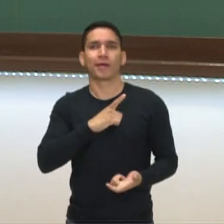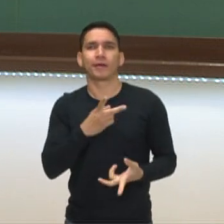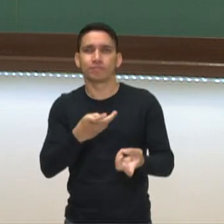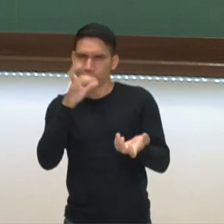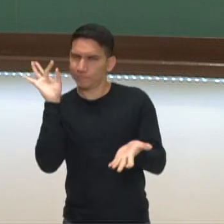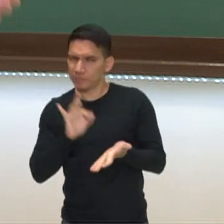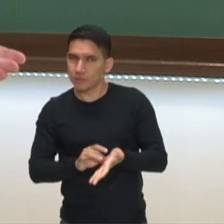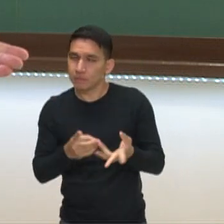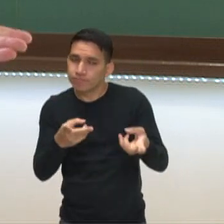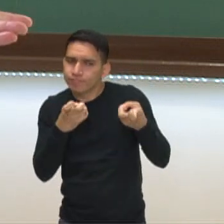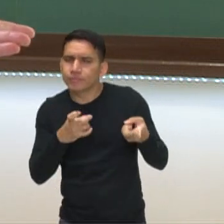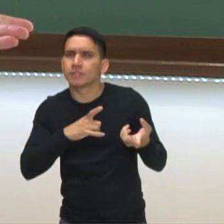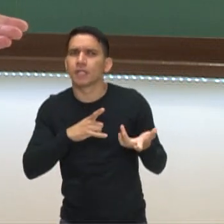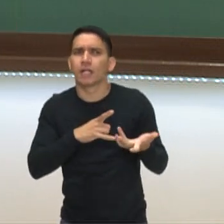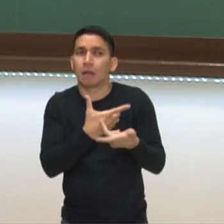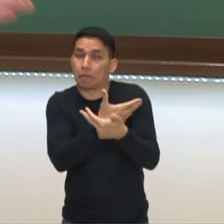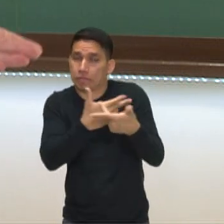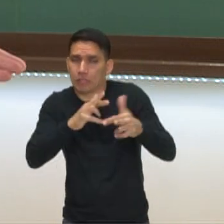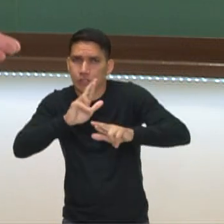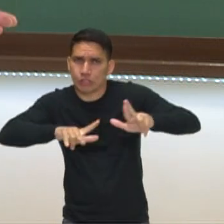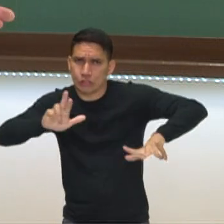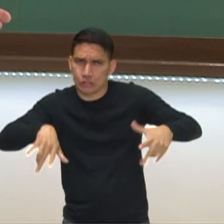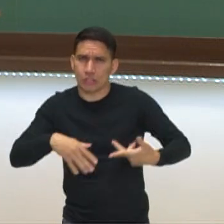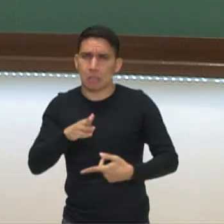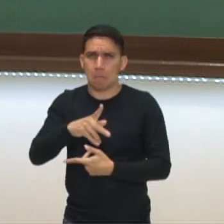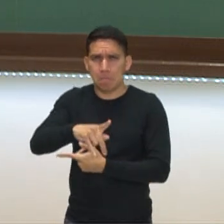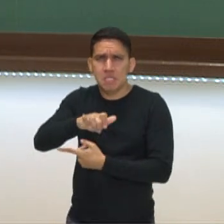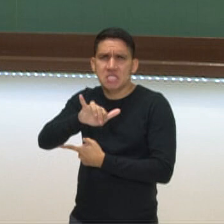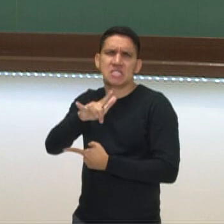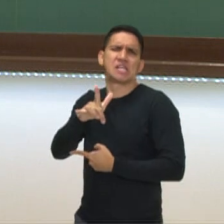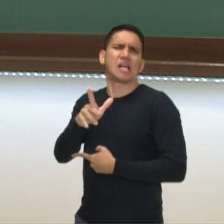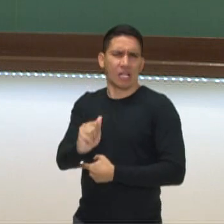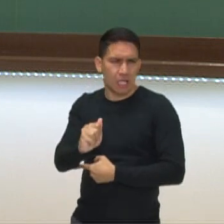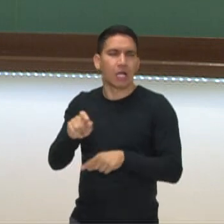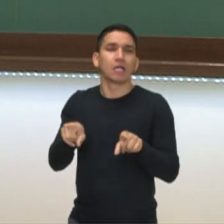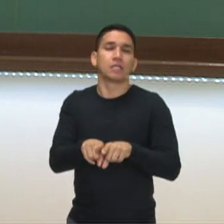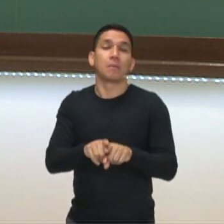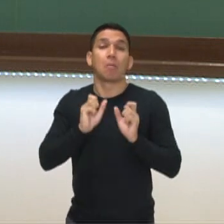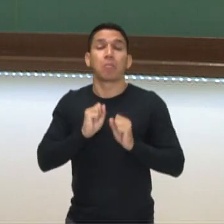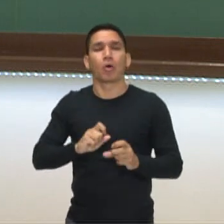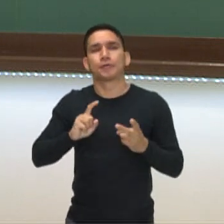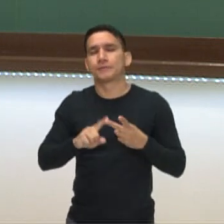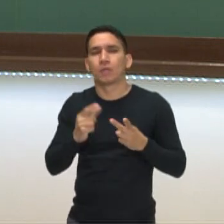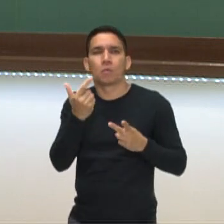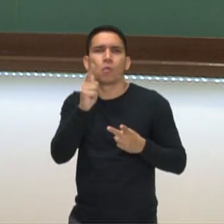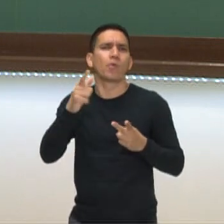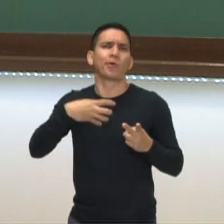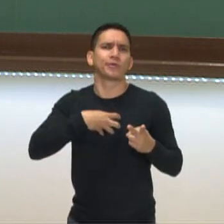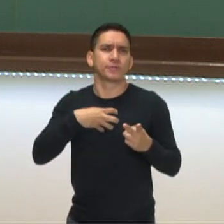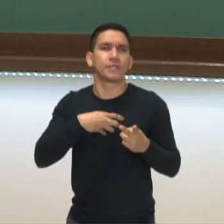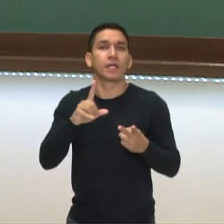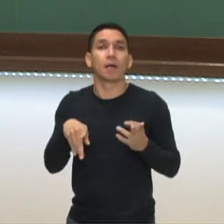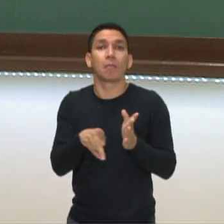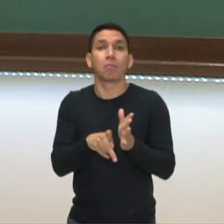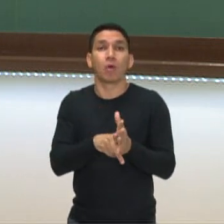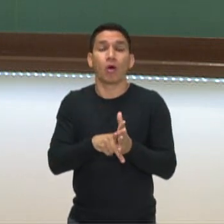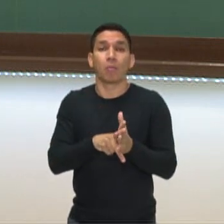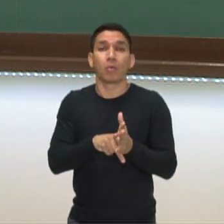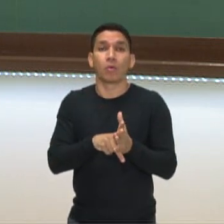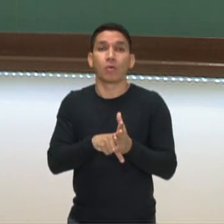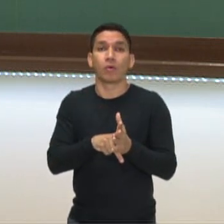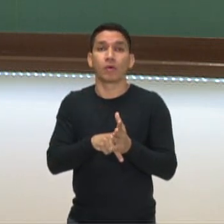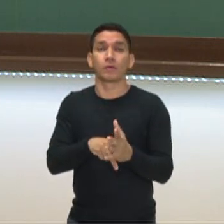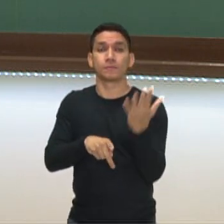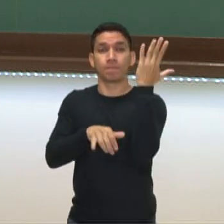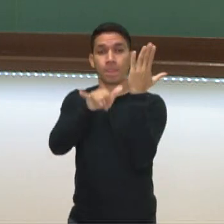realmente pode ter alguma pilha de tensão alternada, também dá, tá? Também posso ter, a rede elétrica também oferece